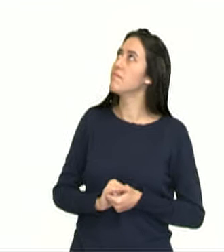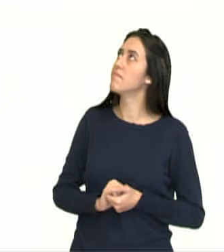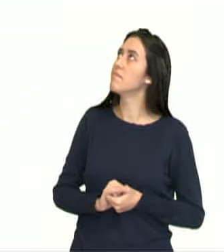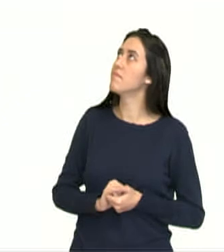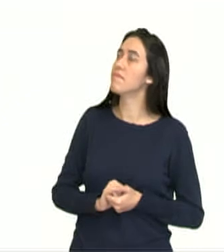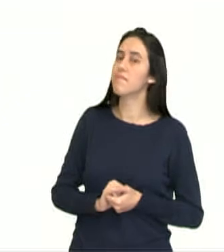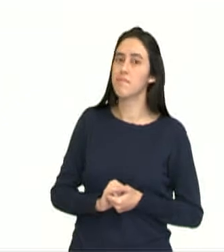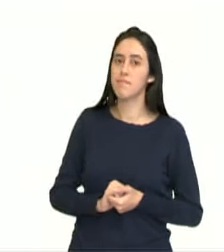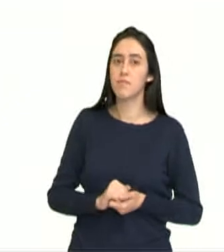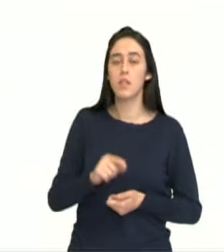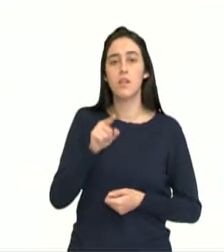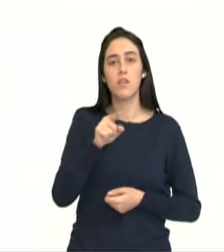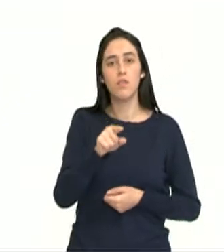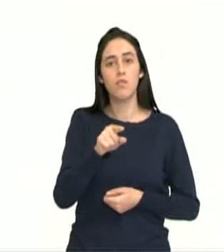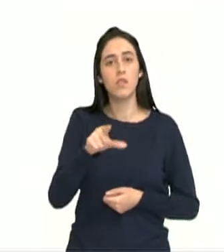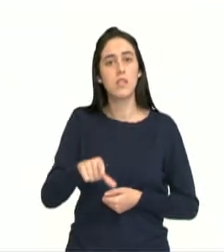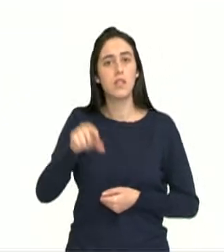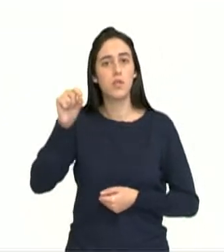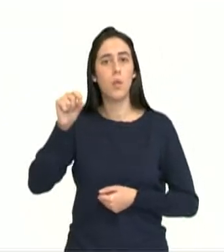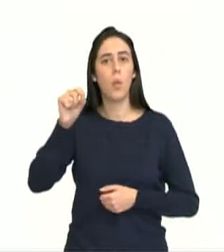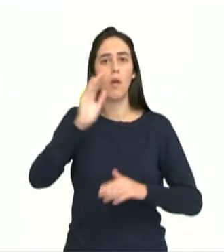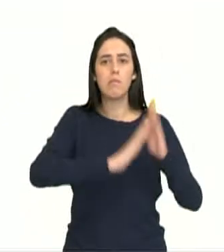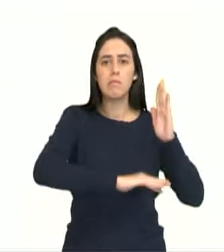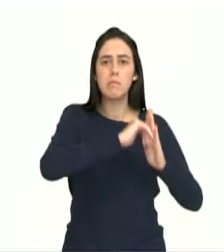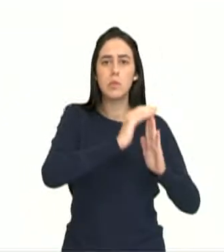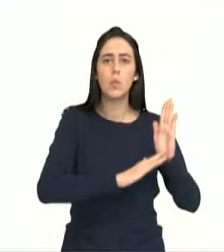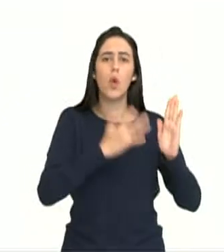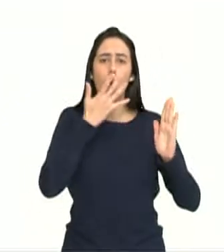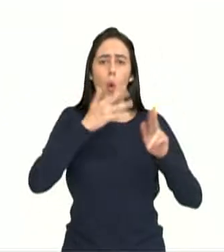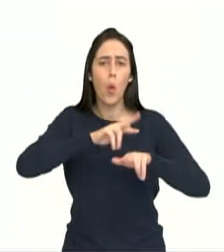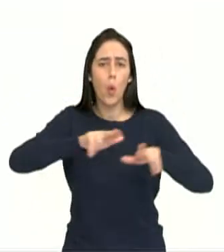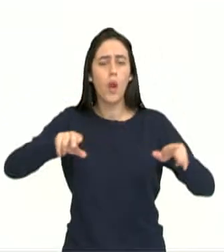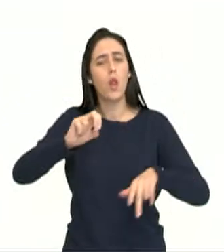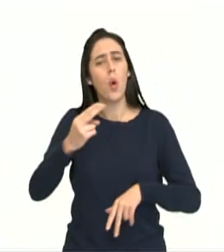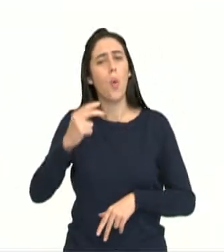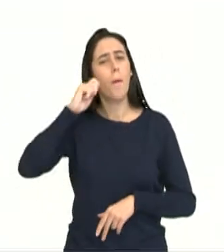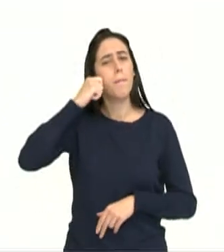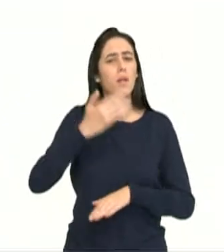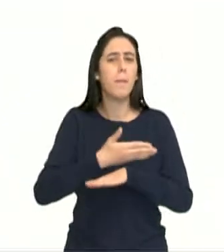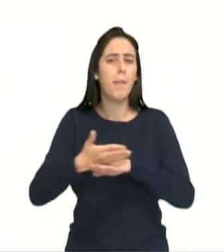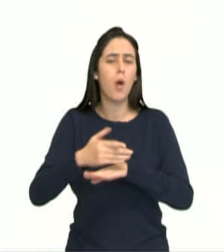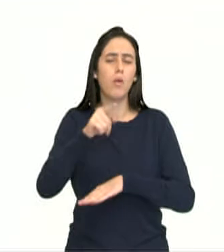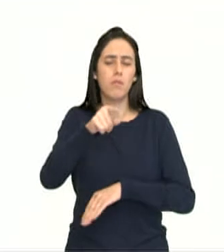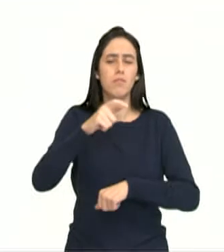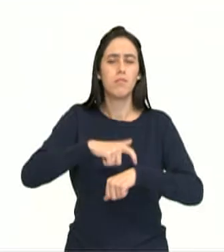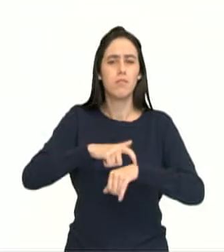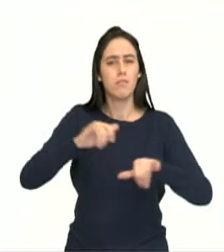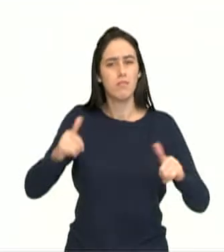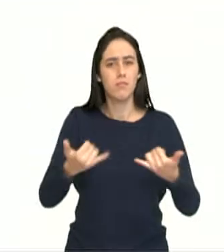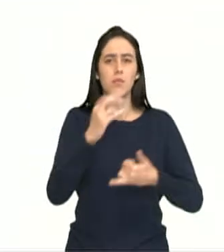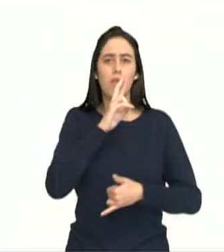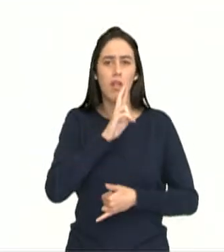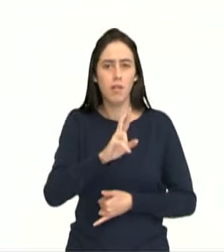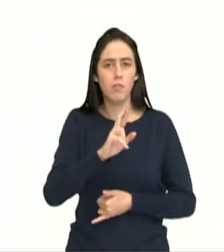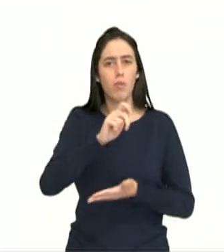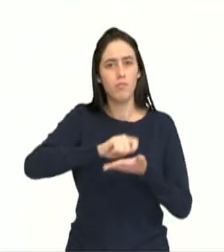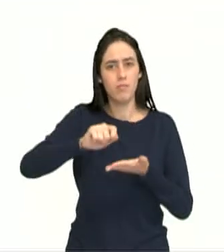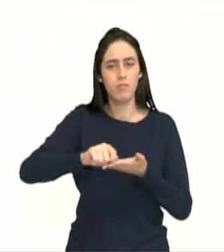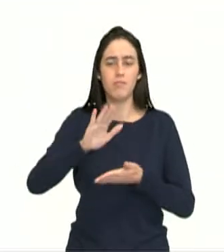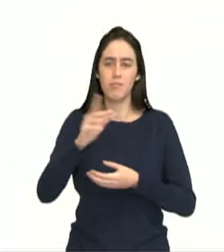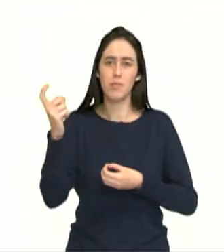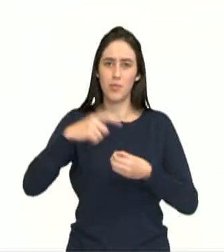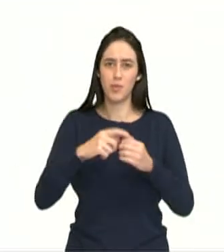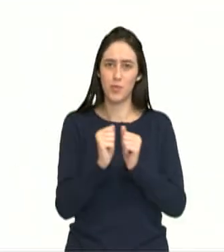paintings? Você prefere pinturas coloridas ou em preto e branco? Vou dar um tempinho para que vocês respondam essa questão e logo mais a